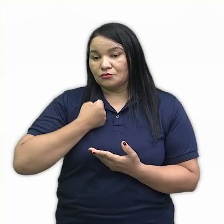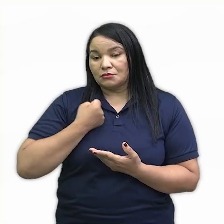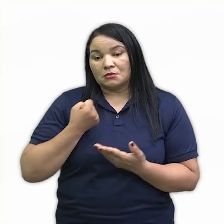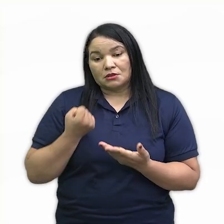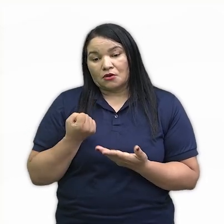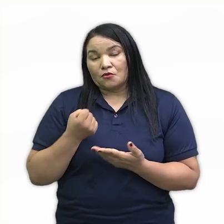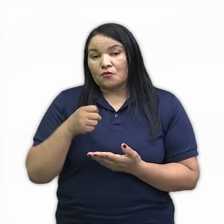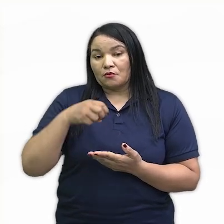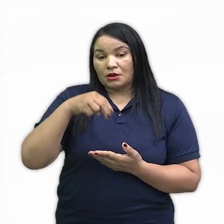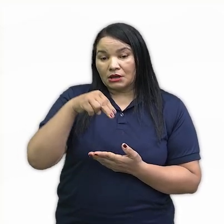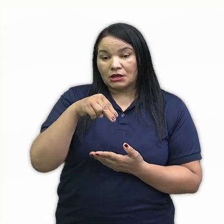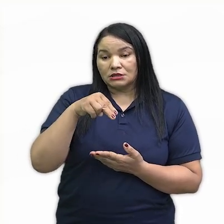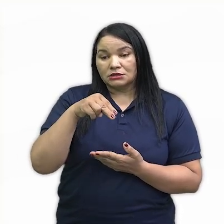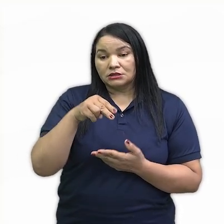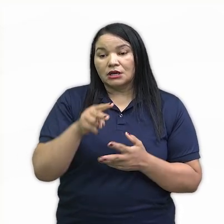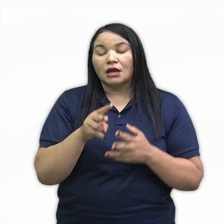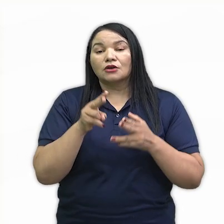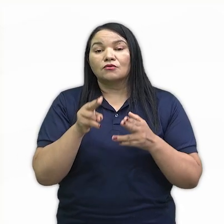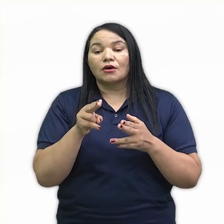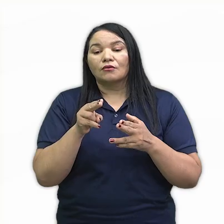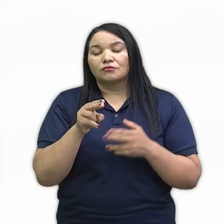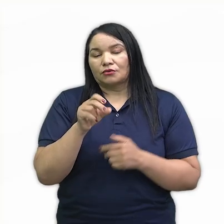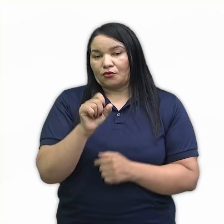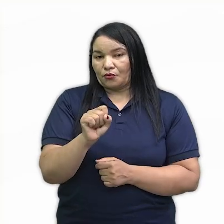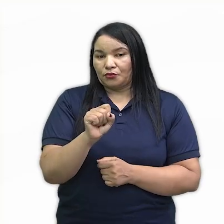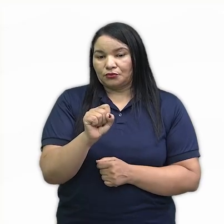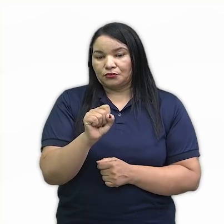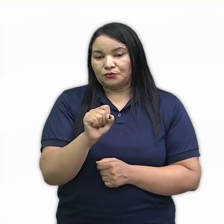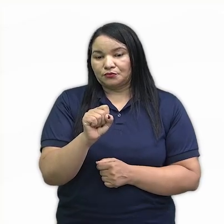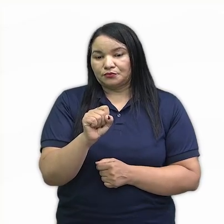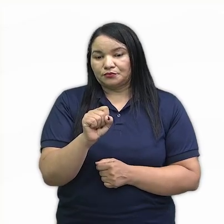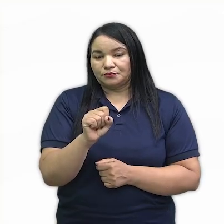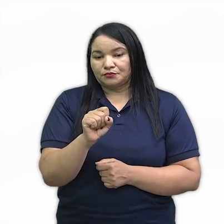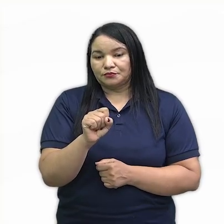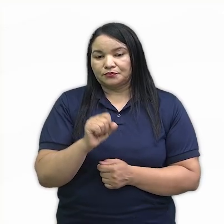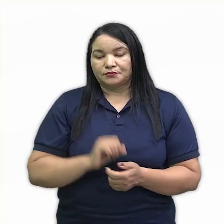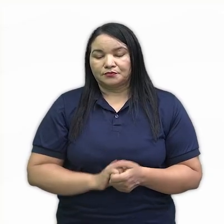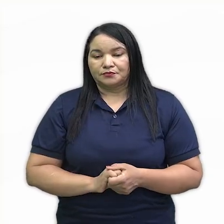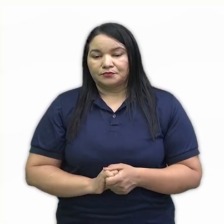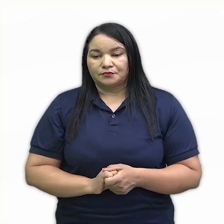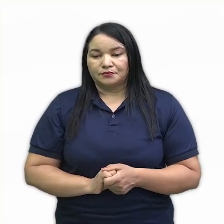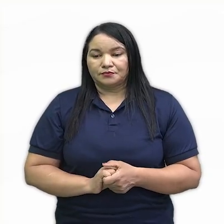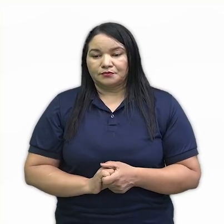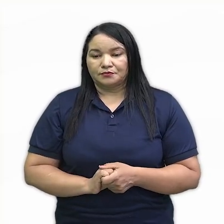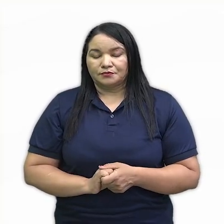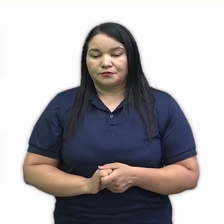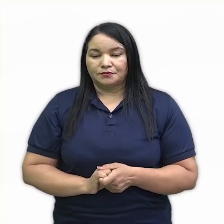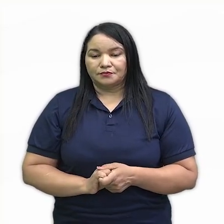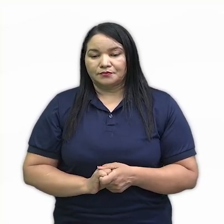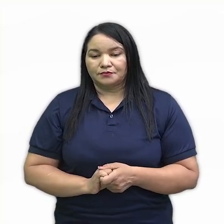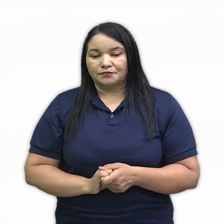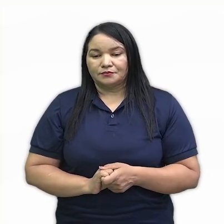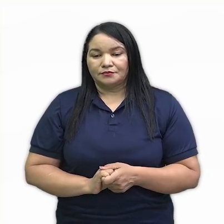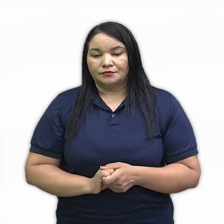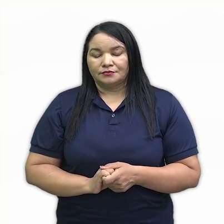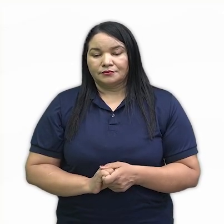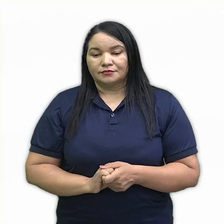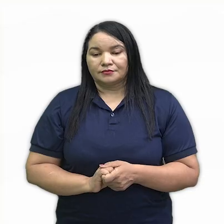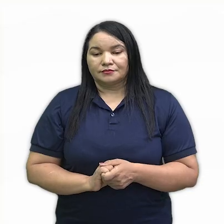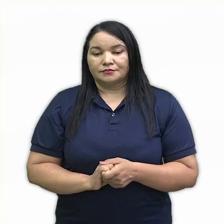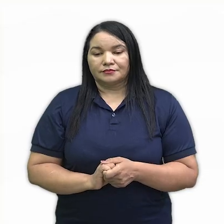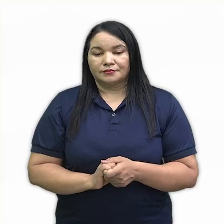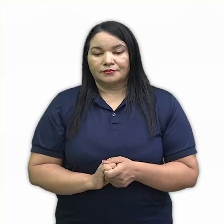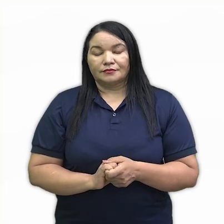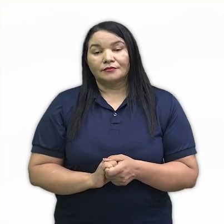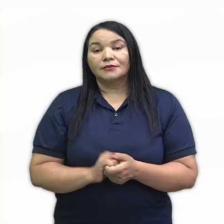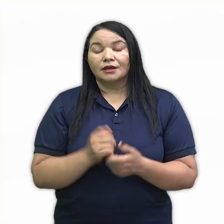o nosso N é igual a 8, tá? Então vamos lá, estamos em busca então